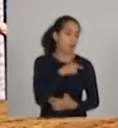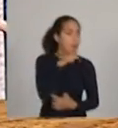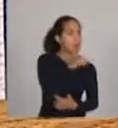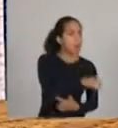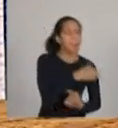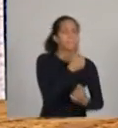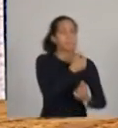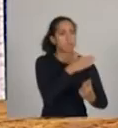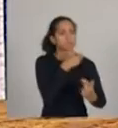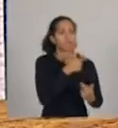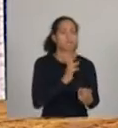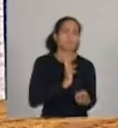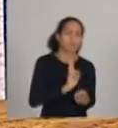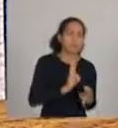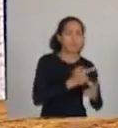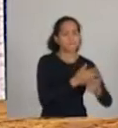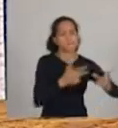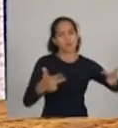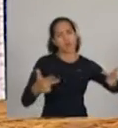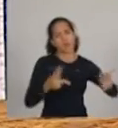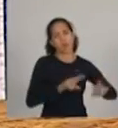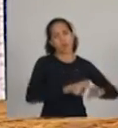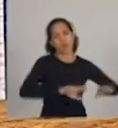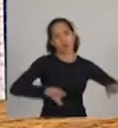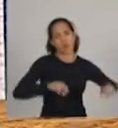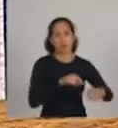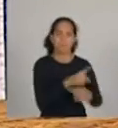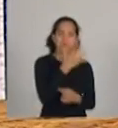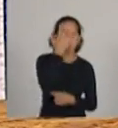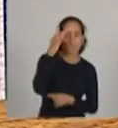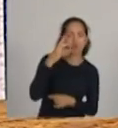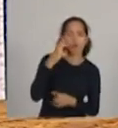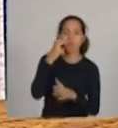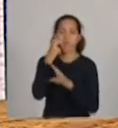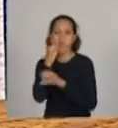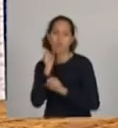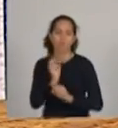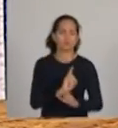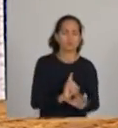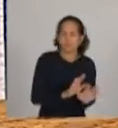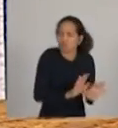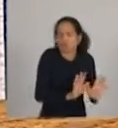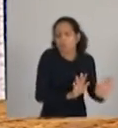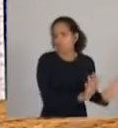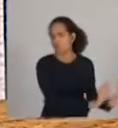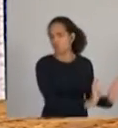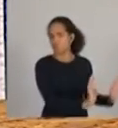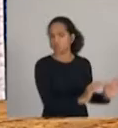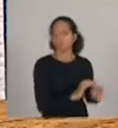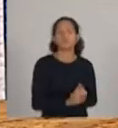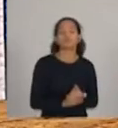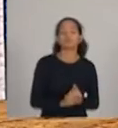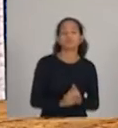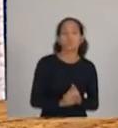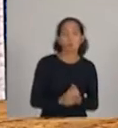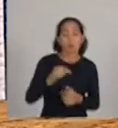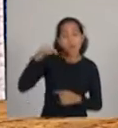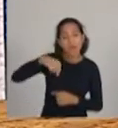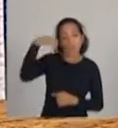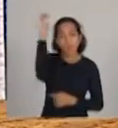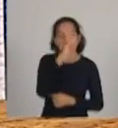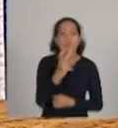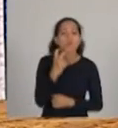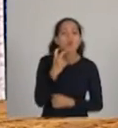religiosos, ou sei lá de que tipo, em relação a quem adota ou não. Então, a questão da adoção no Brasil,